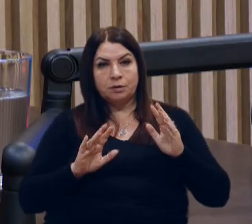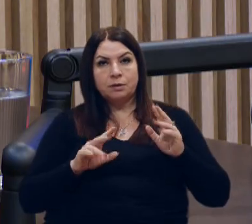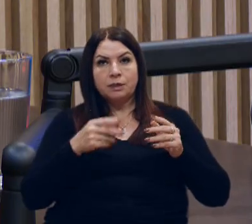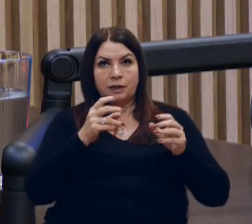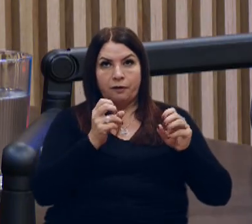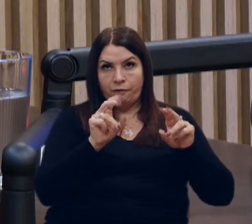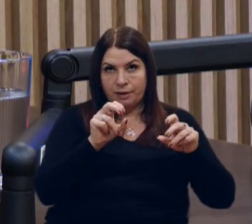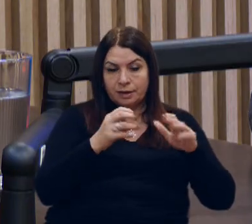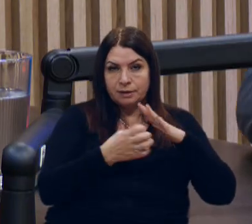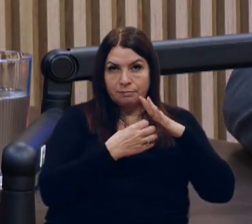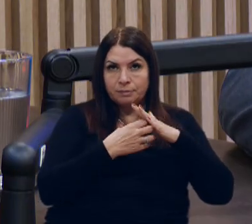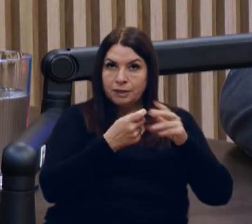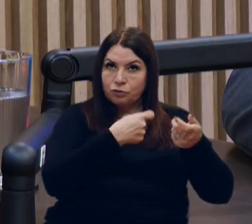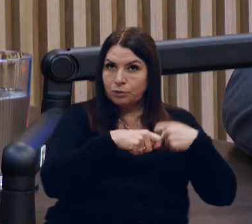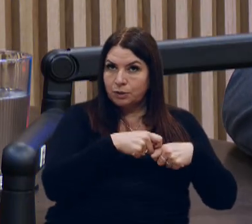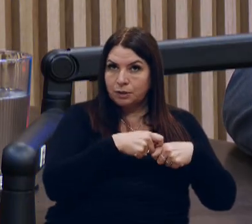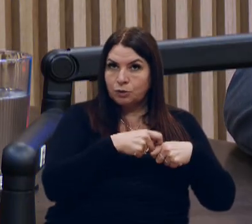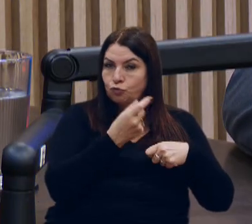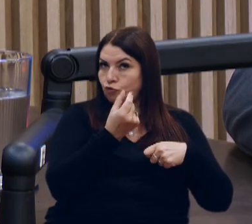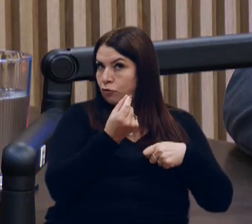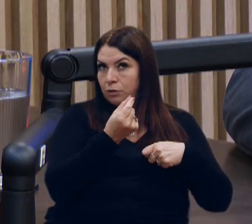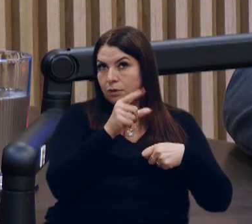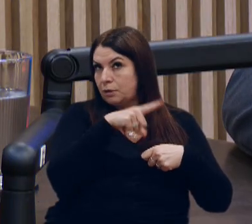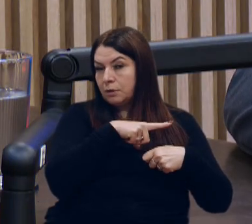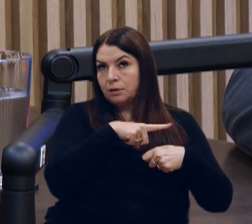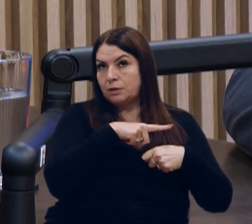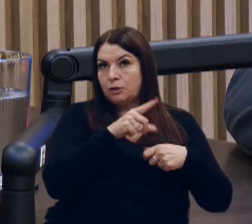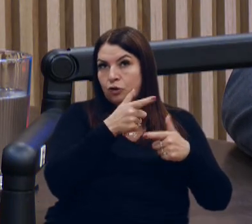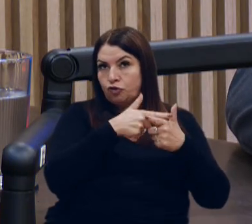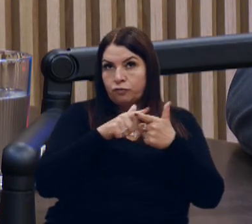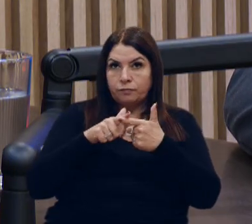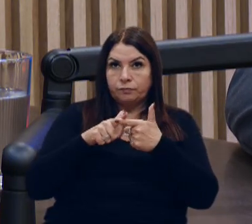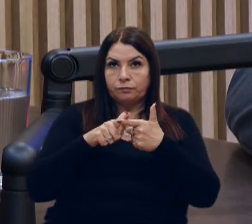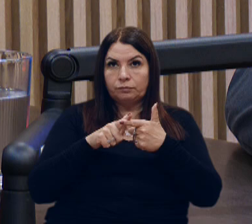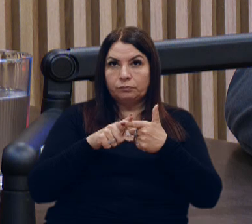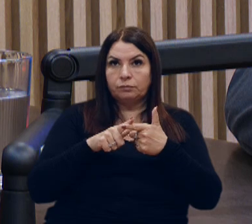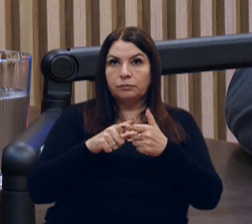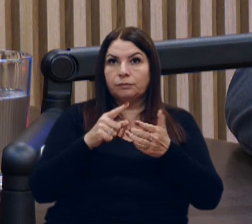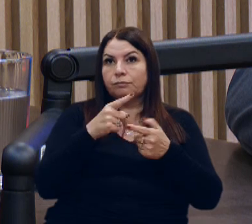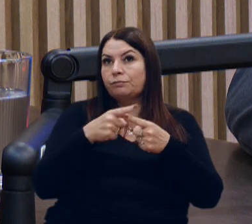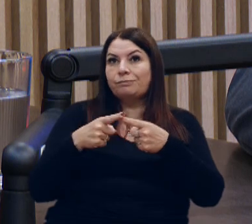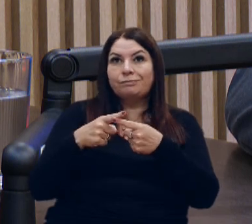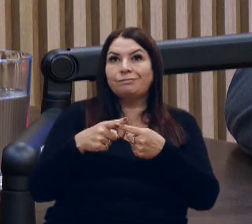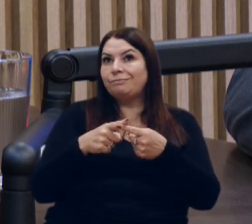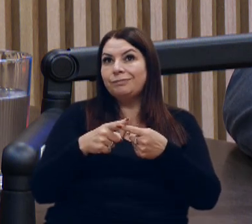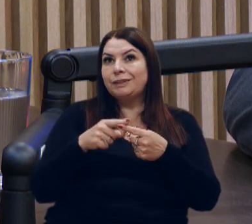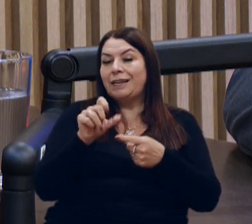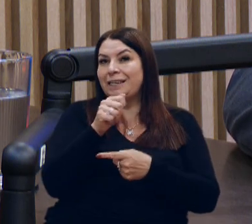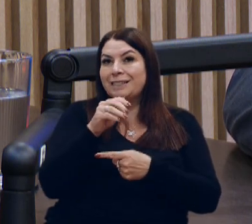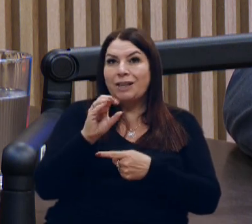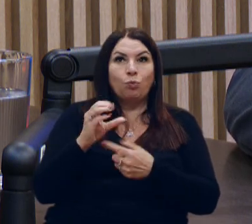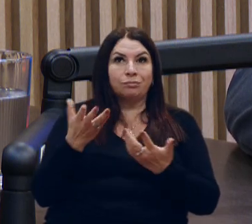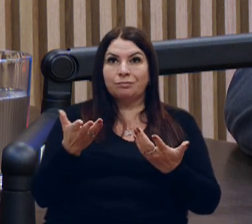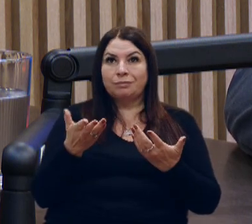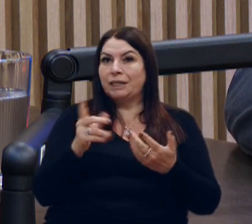privatizada que estivesse administrando, aquele dinheiro estaria sendo dividido entre os acionistas e não entre os cidadãos da nossa